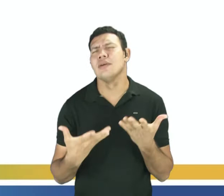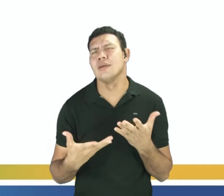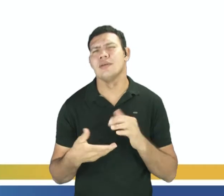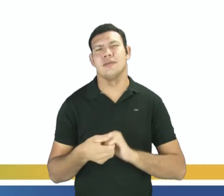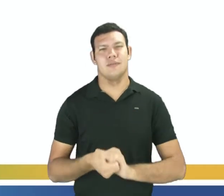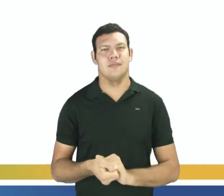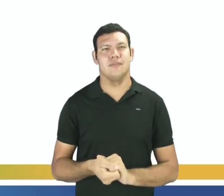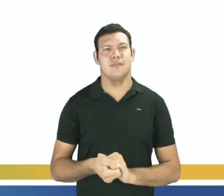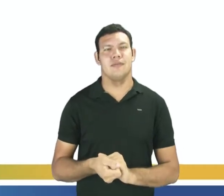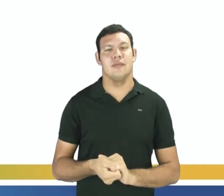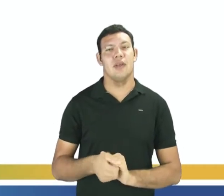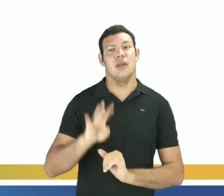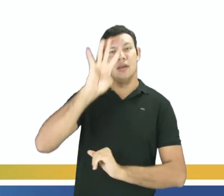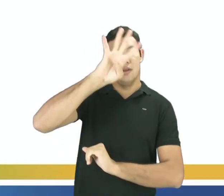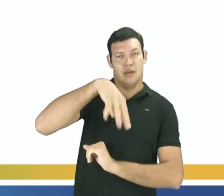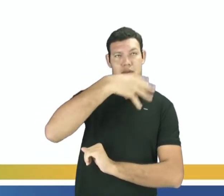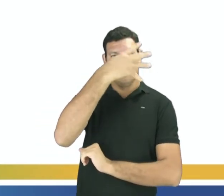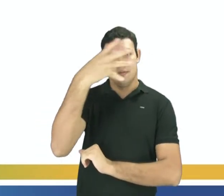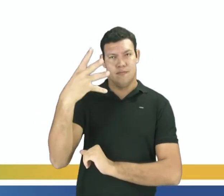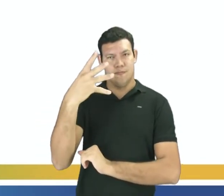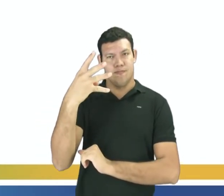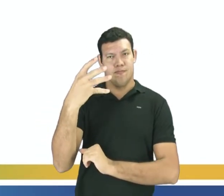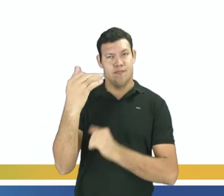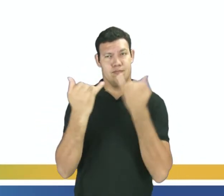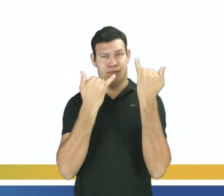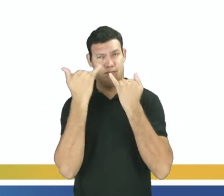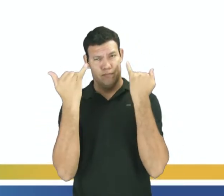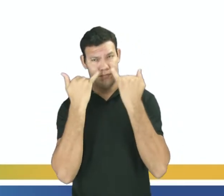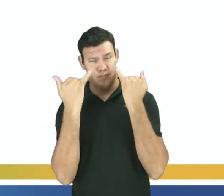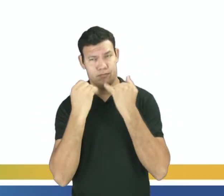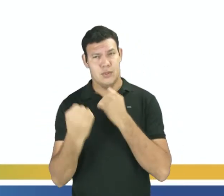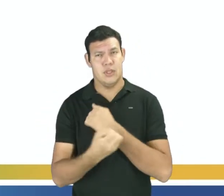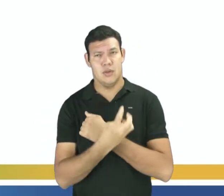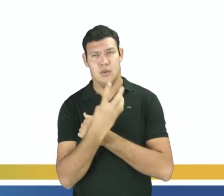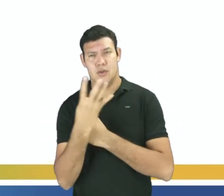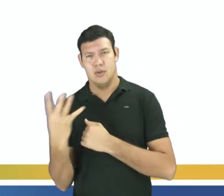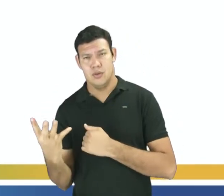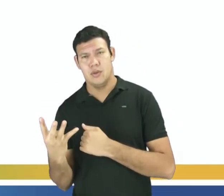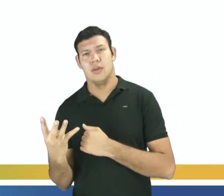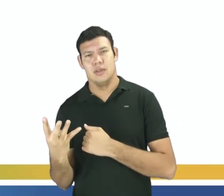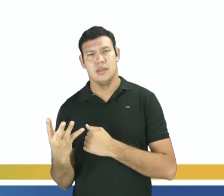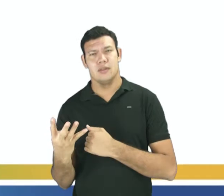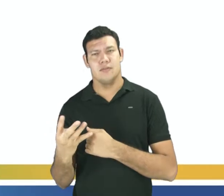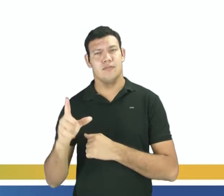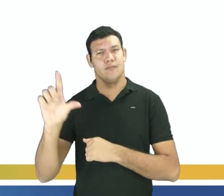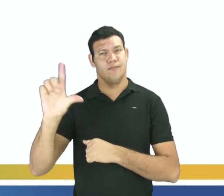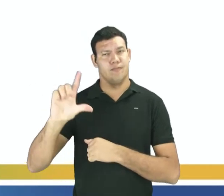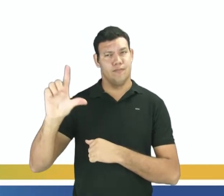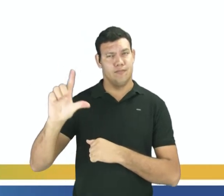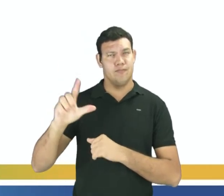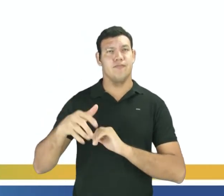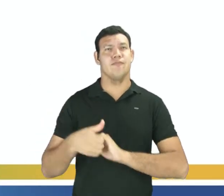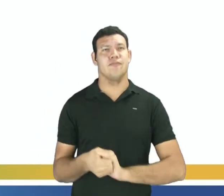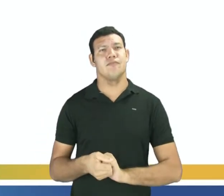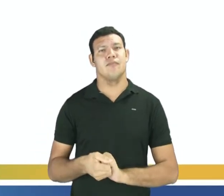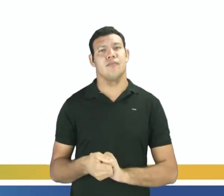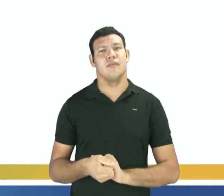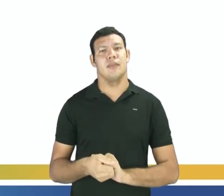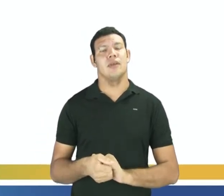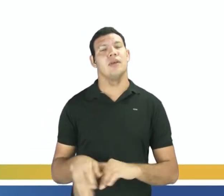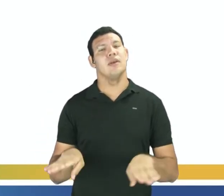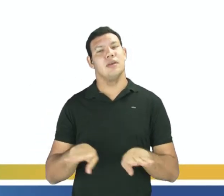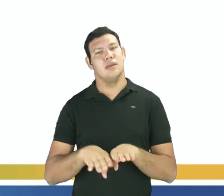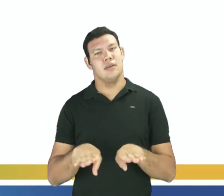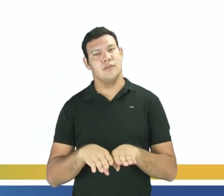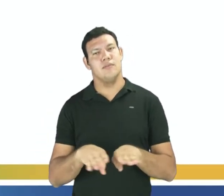Podemos fazer aqui uma tabela com as informações das quantidades em litros e das quantidades, no caso,